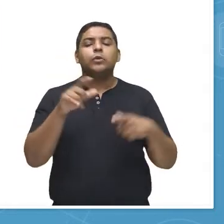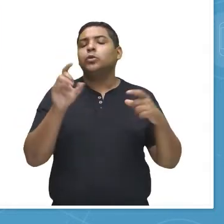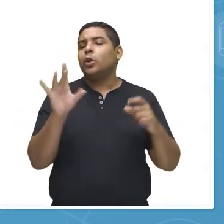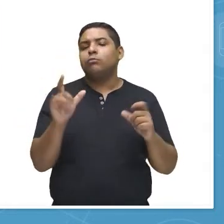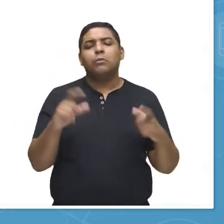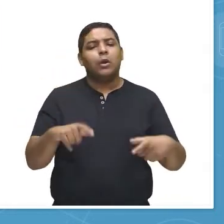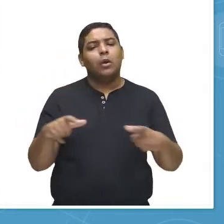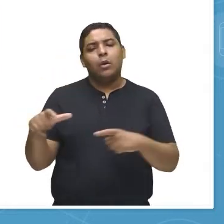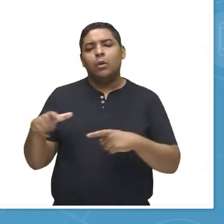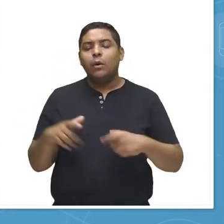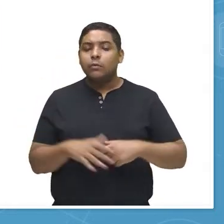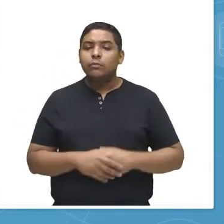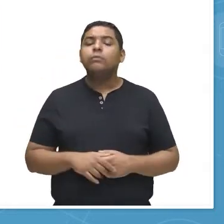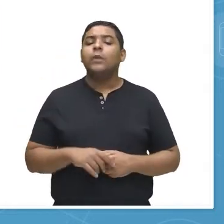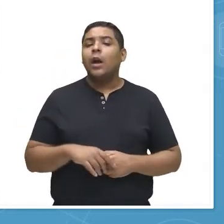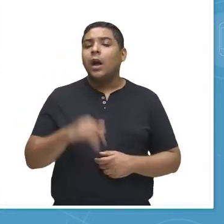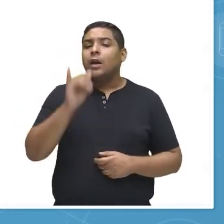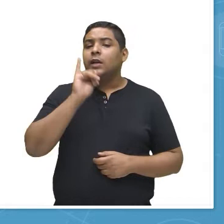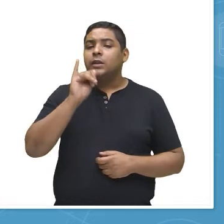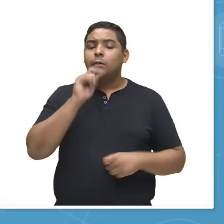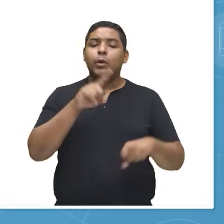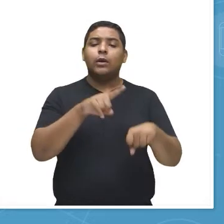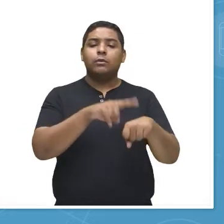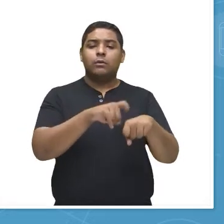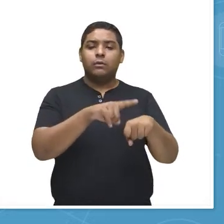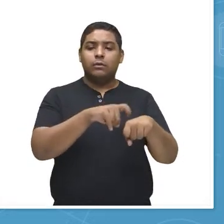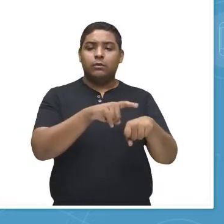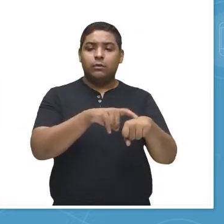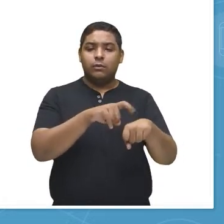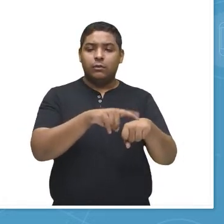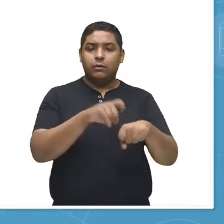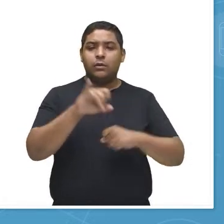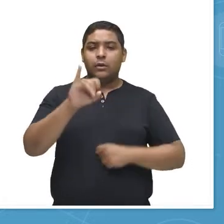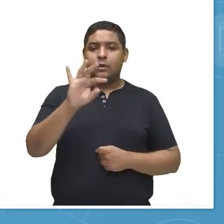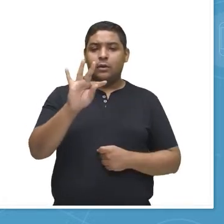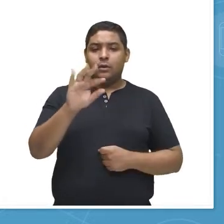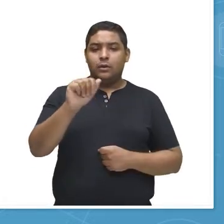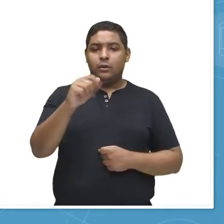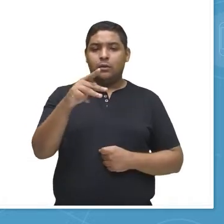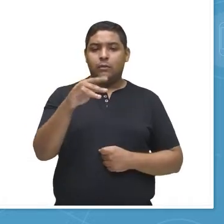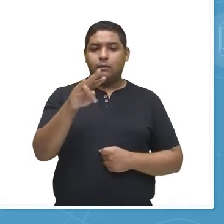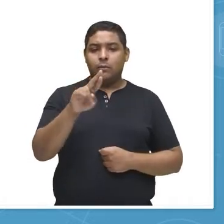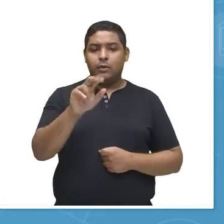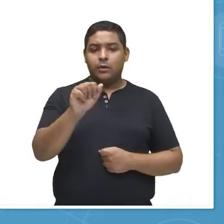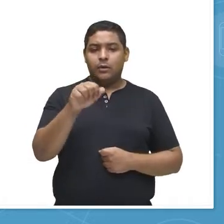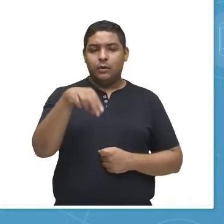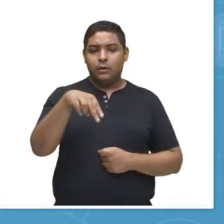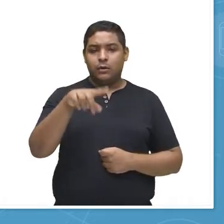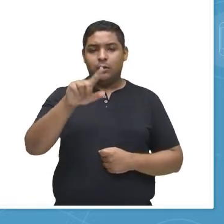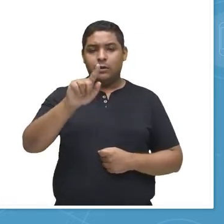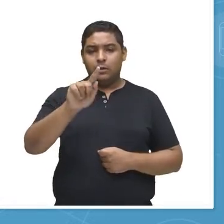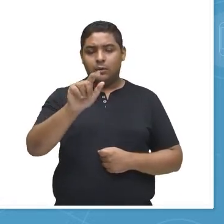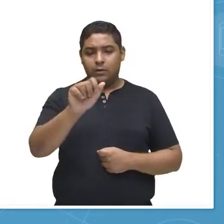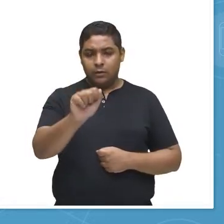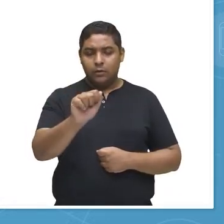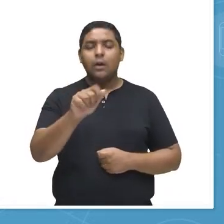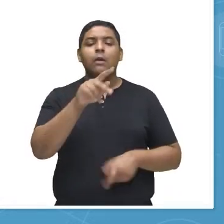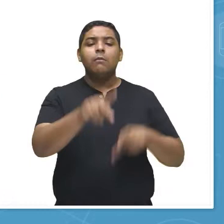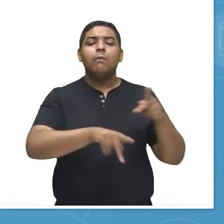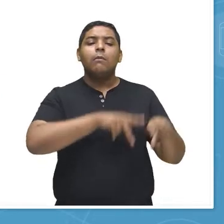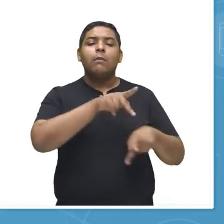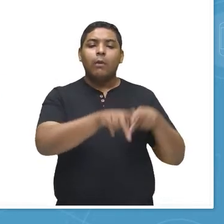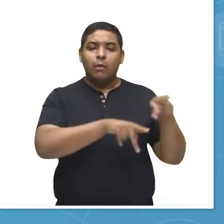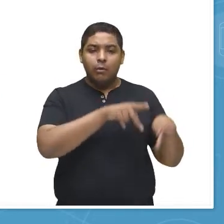local. Trouxe o exemplo de Itapiranga, aqui no Amazonas, é um exemplo de centro local, tá? A sua população,